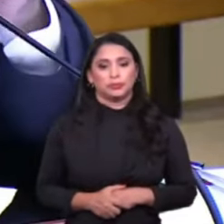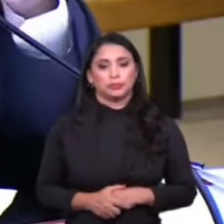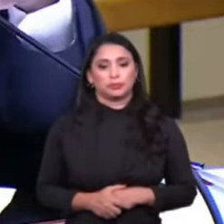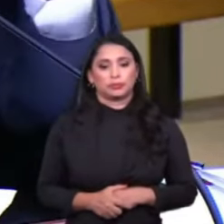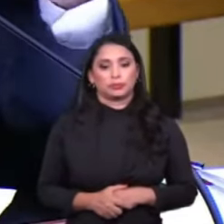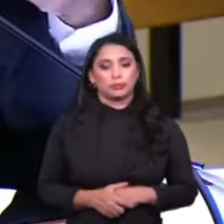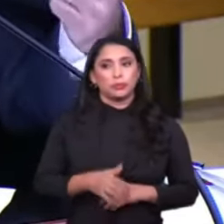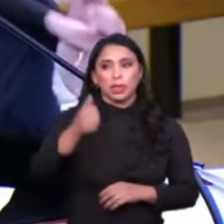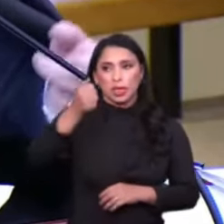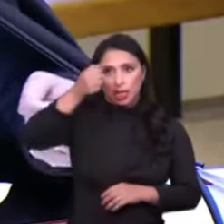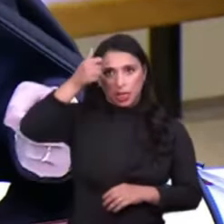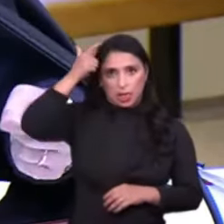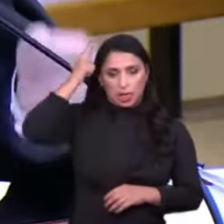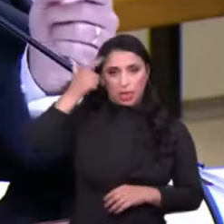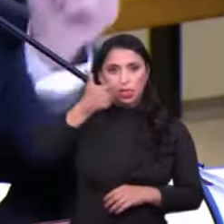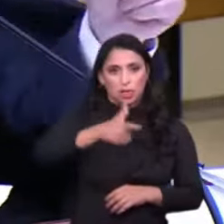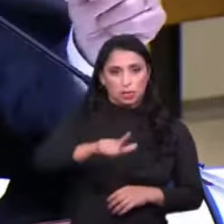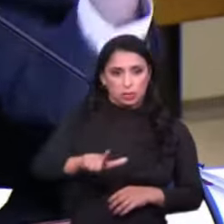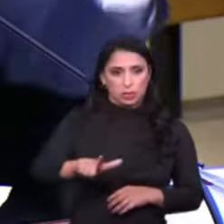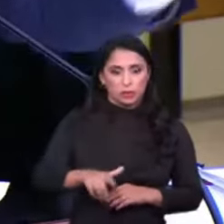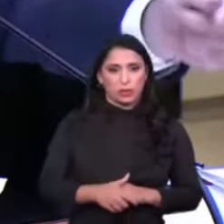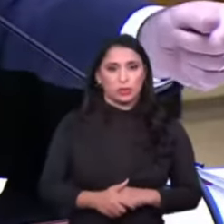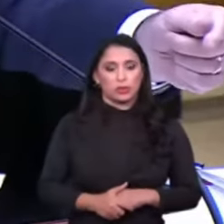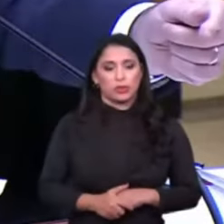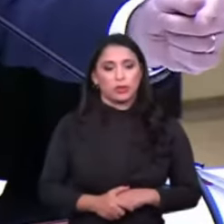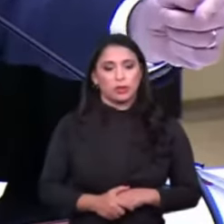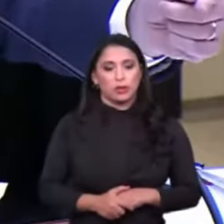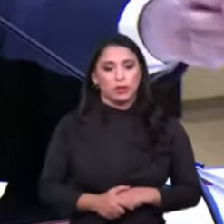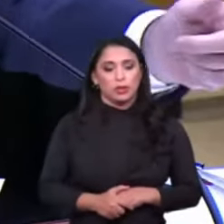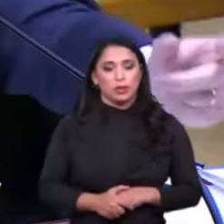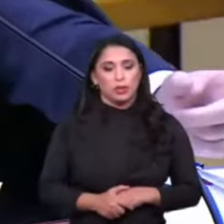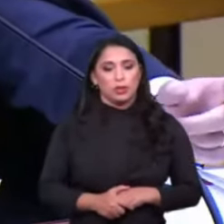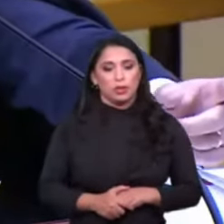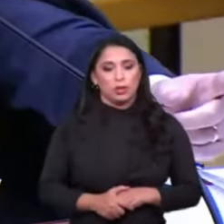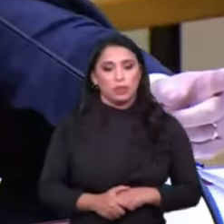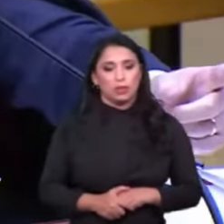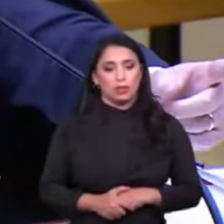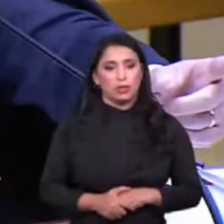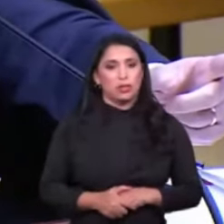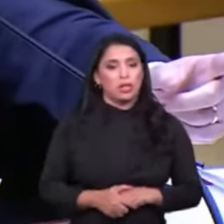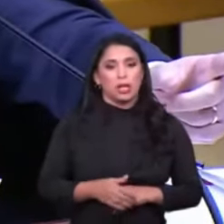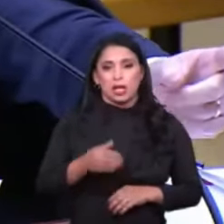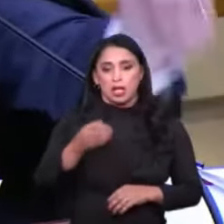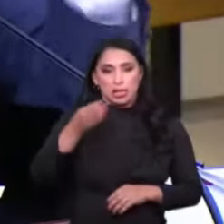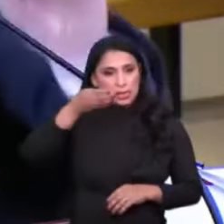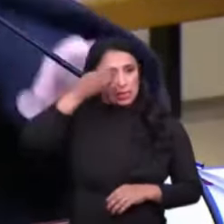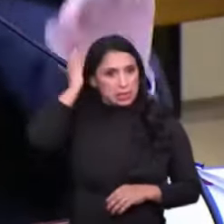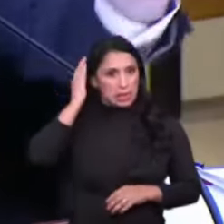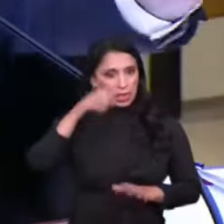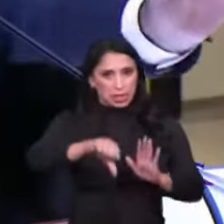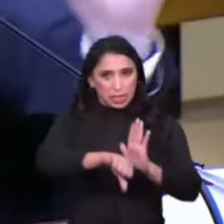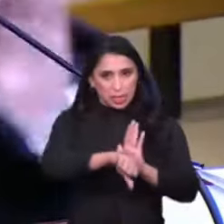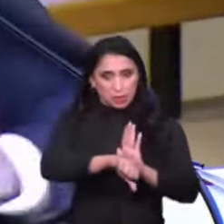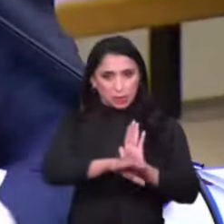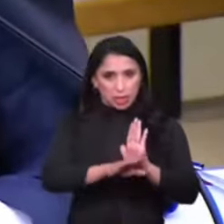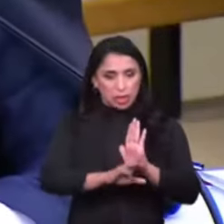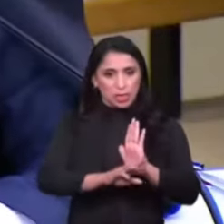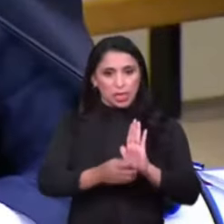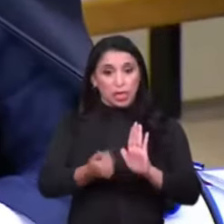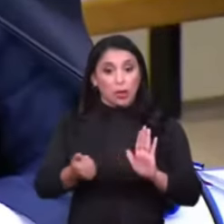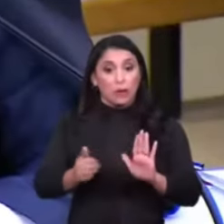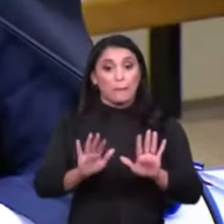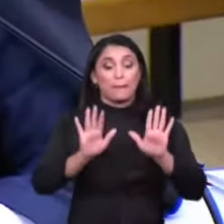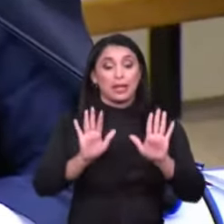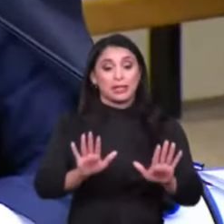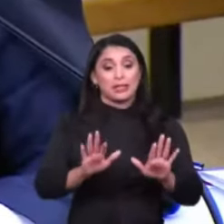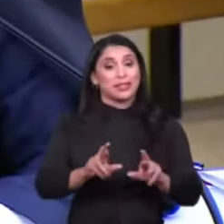Ministro Alexandre, no prosseguimento, ele, ministro Cristiano, não descriminaliza, mas ele separa o usuário de